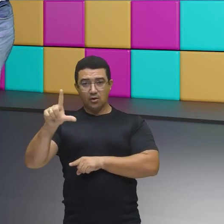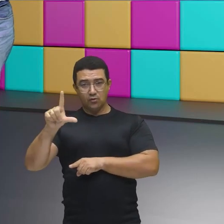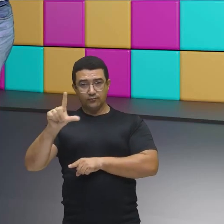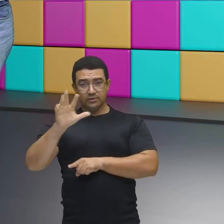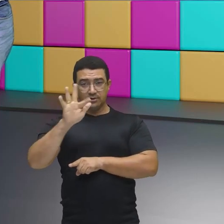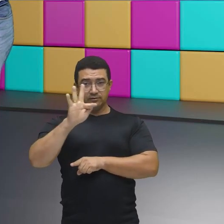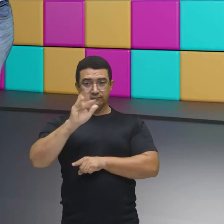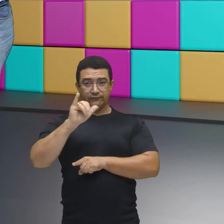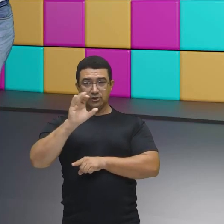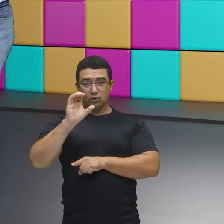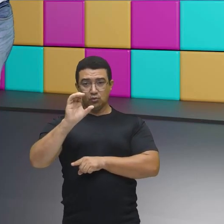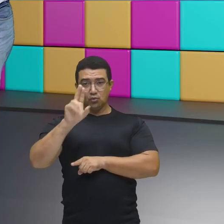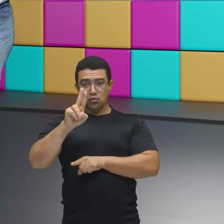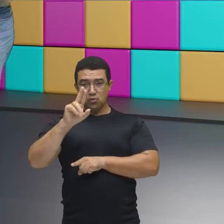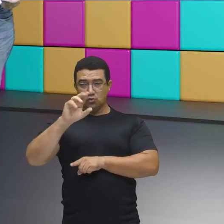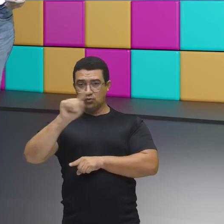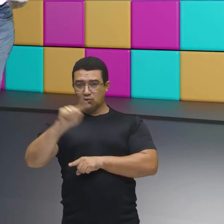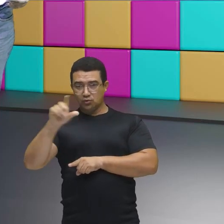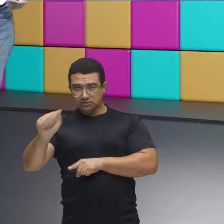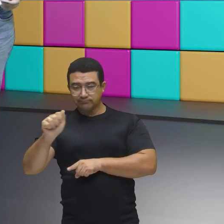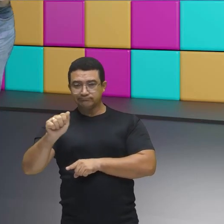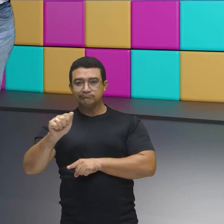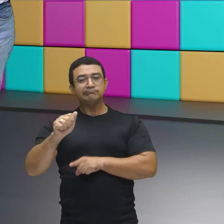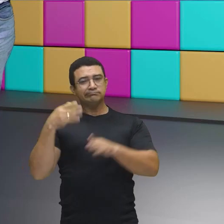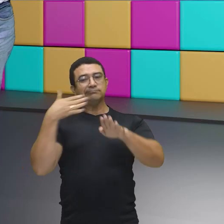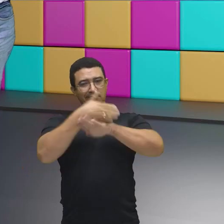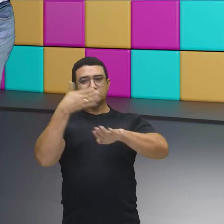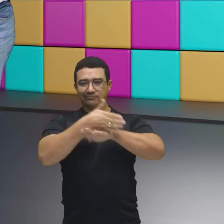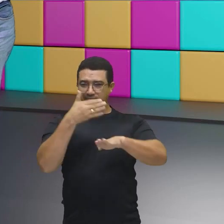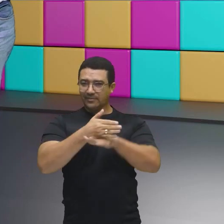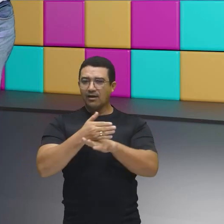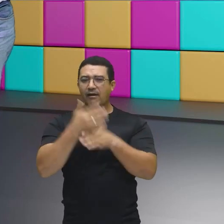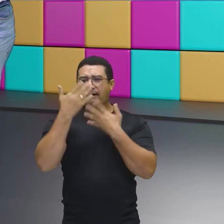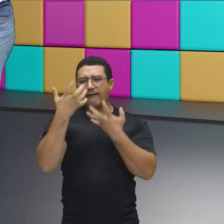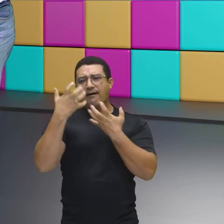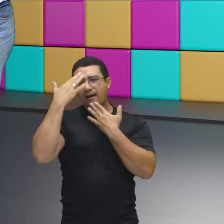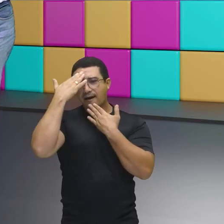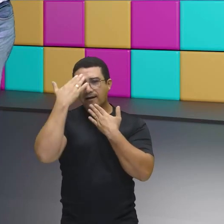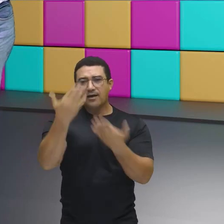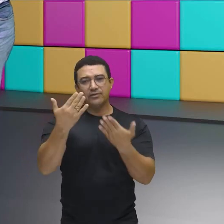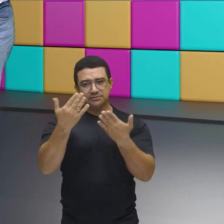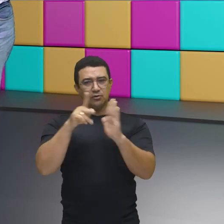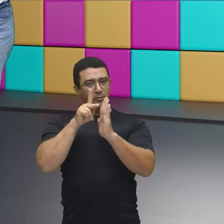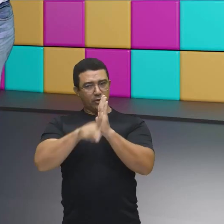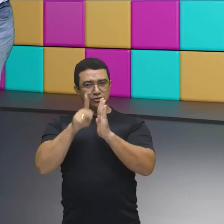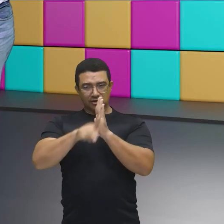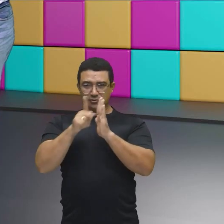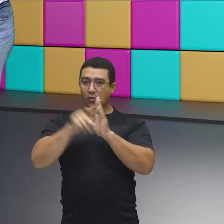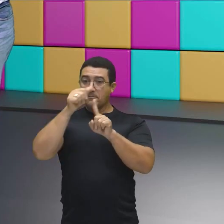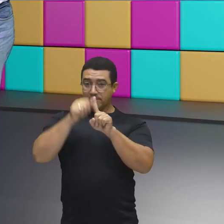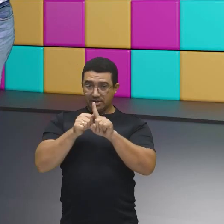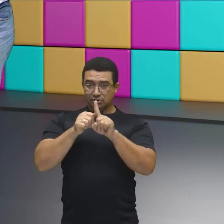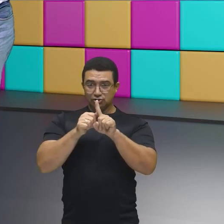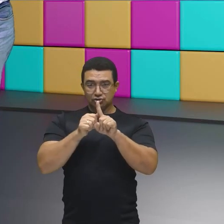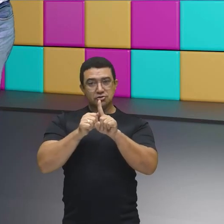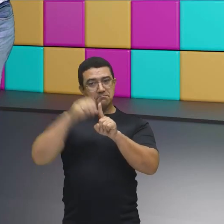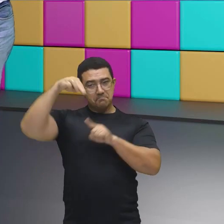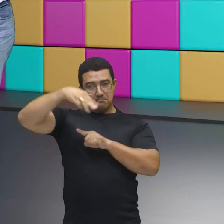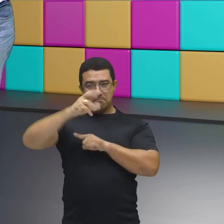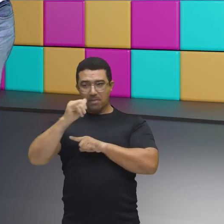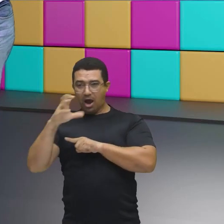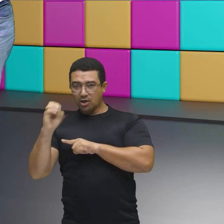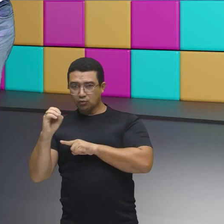conosco. Então, a nossa gratidão pela participação na campanha do mês de maio, Faça Bonito na